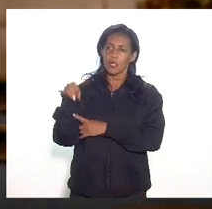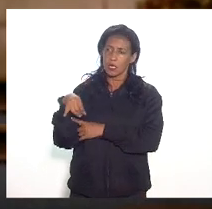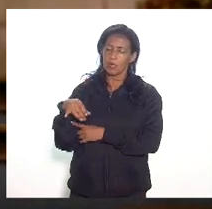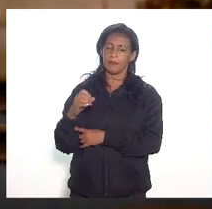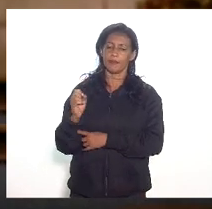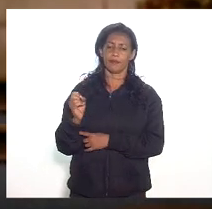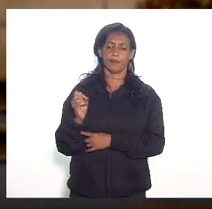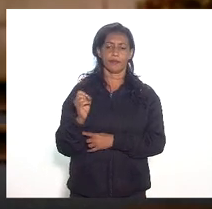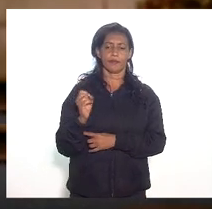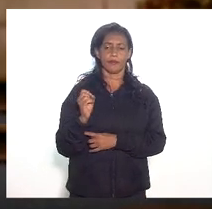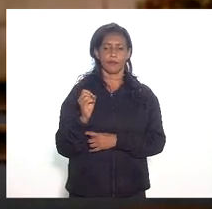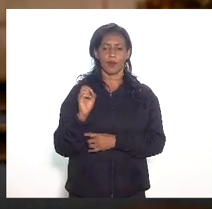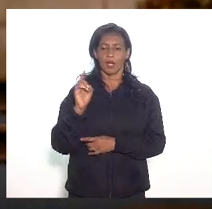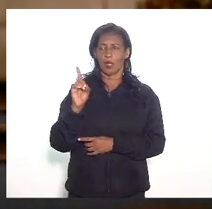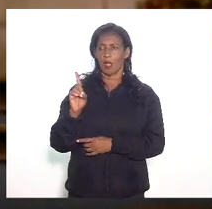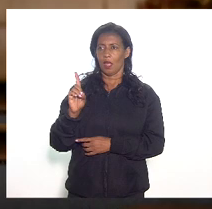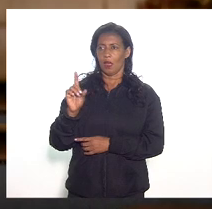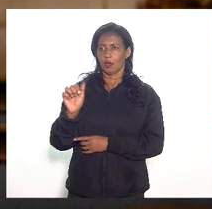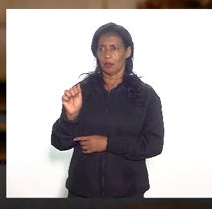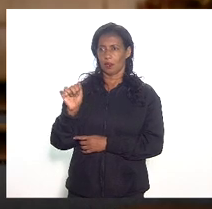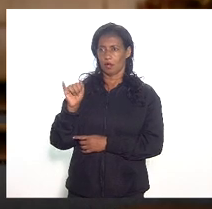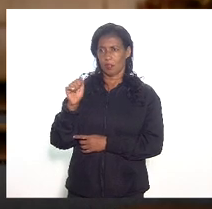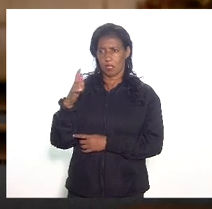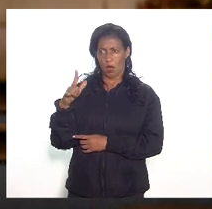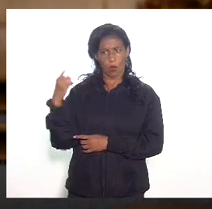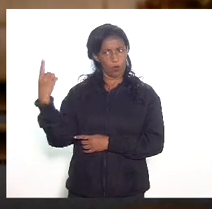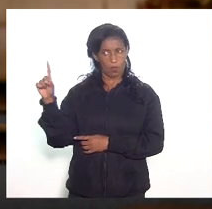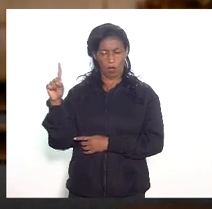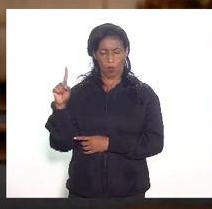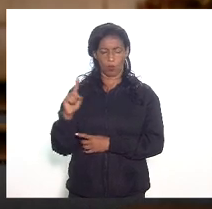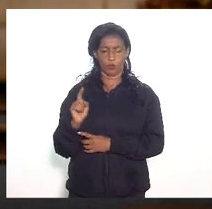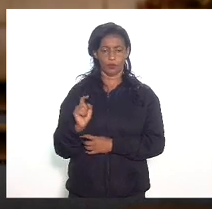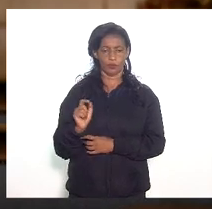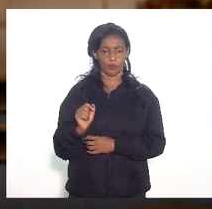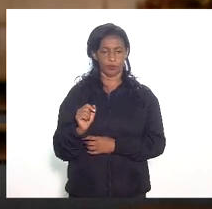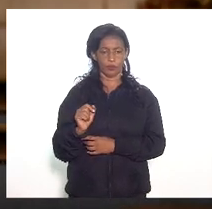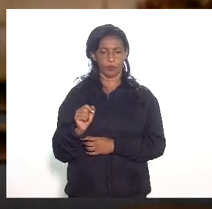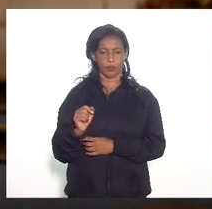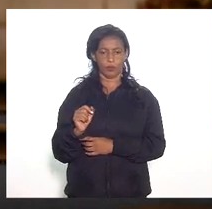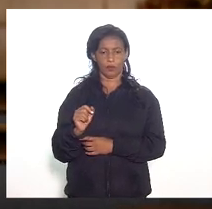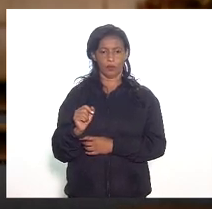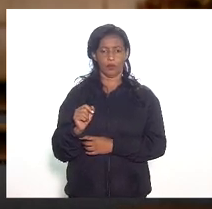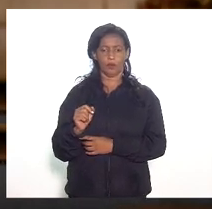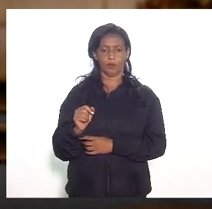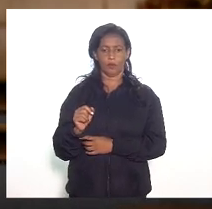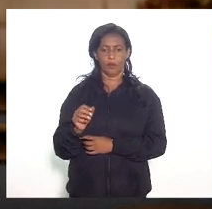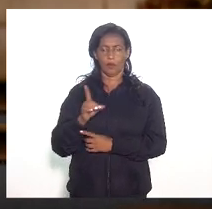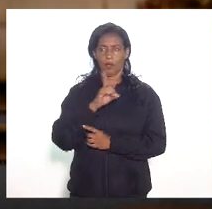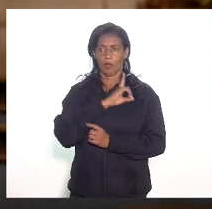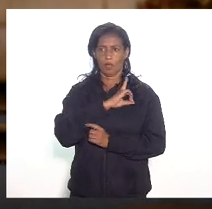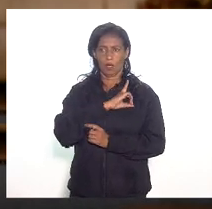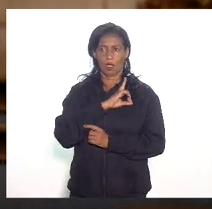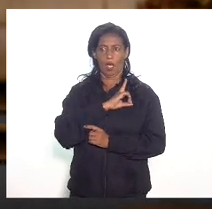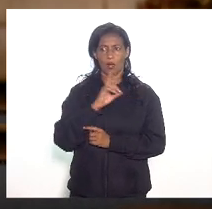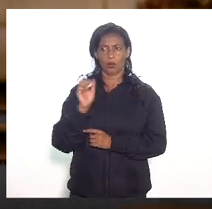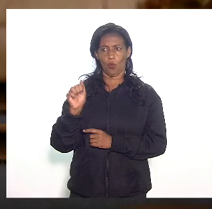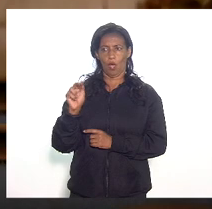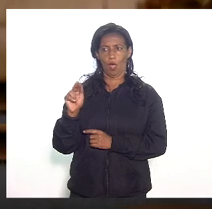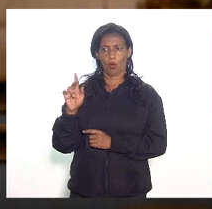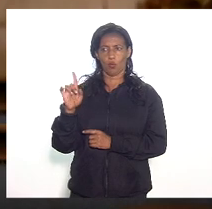deputado Daniel Librelon votou não deputado delegado Carlos Augusto votou não